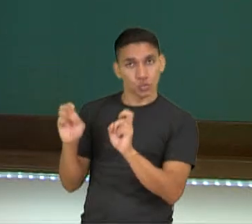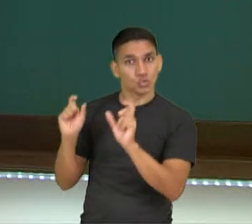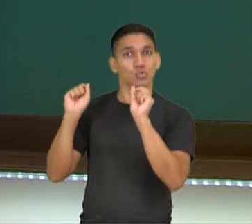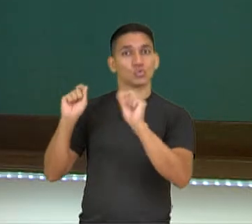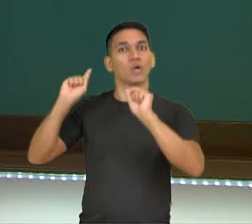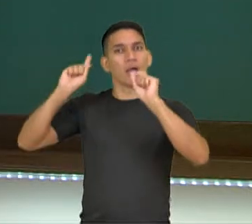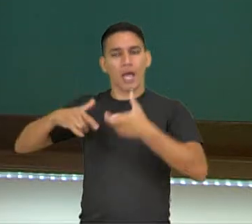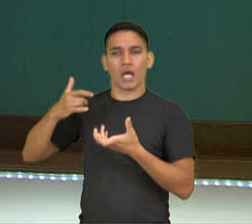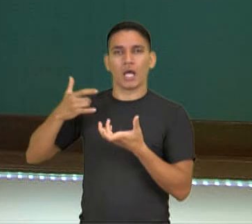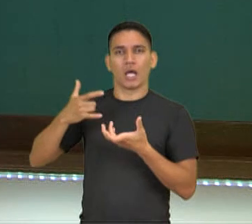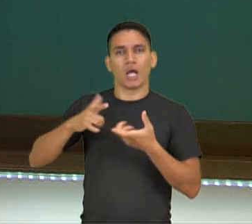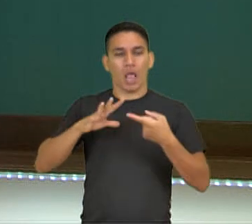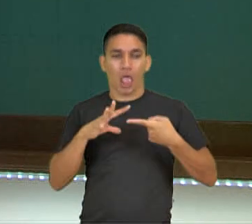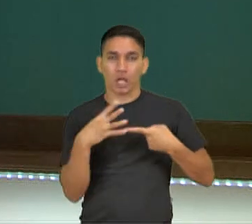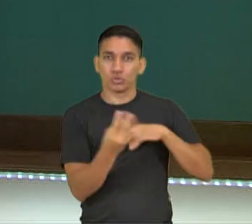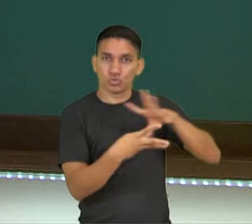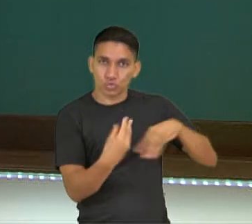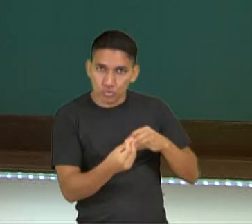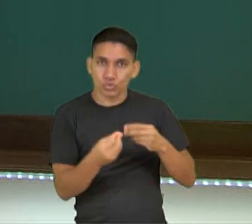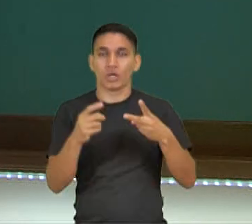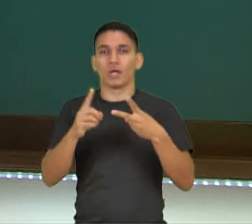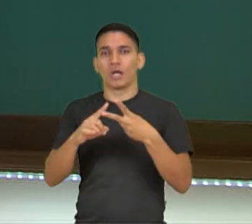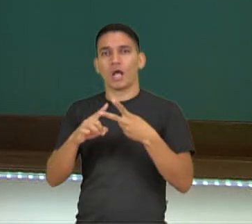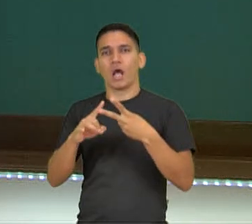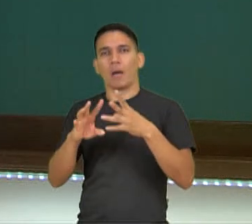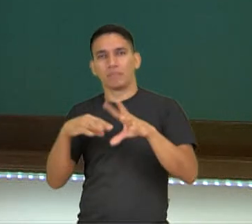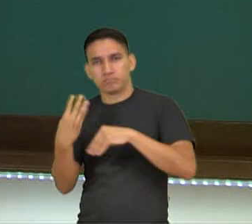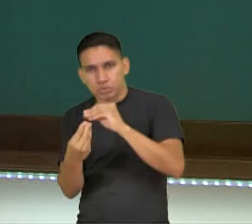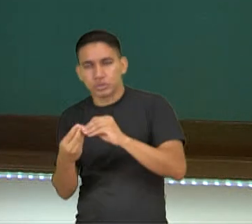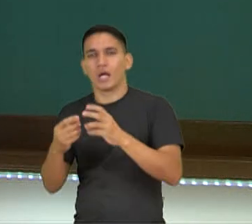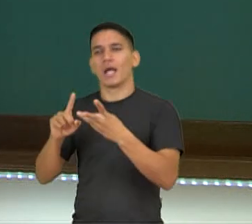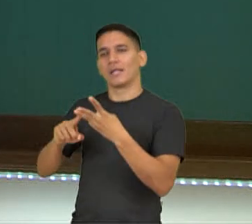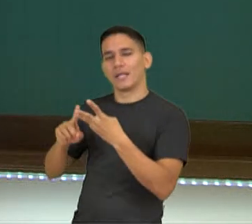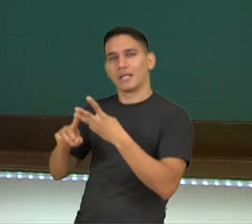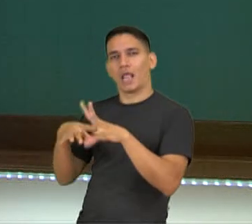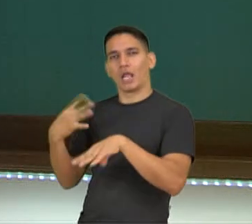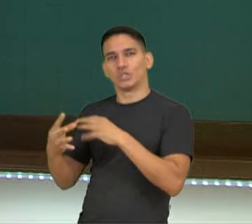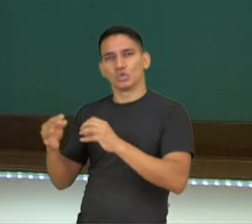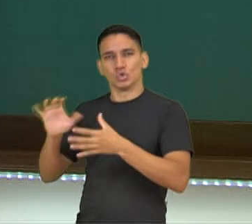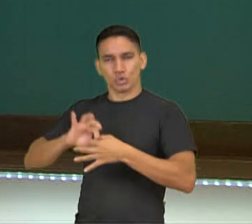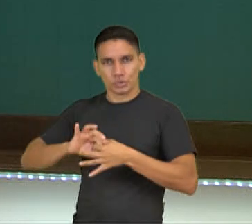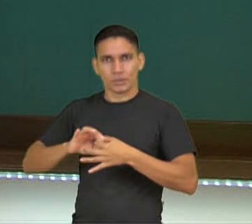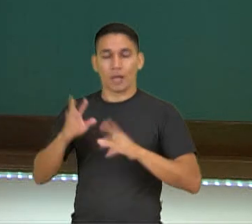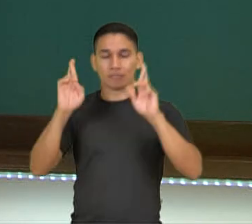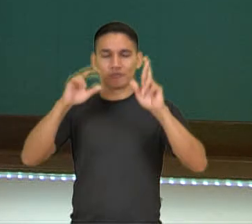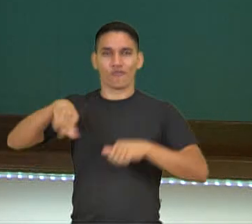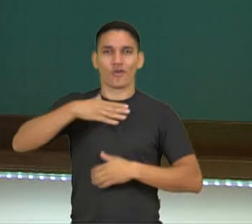falamos sobre solução, suspensão e coloide. Espero que vocês tenham gostado. Até breve.